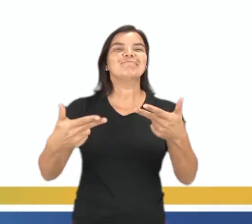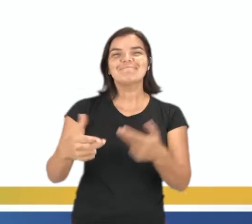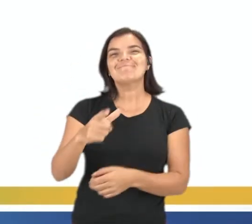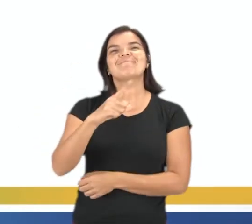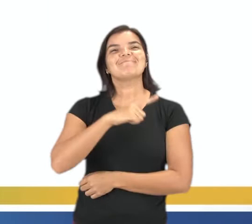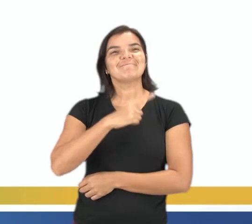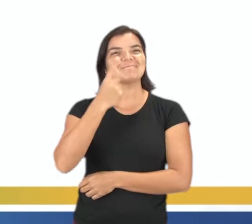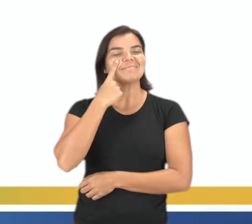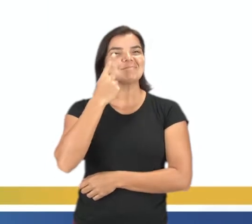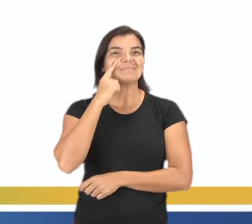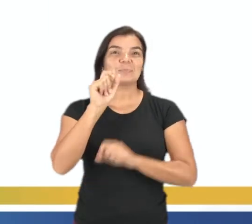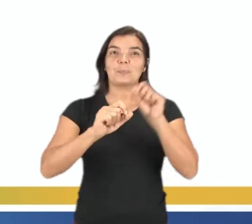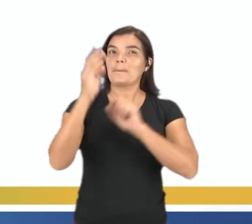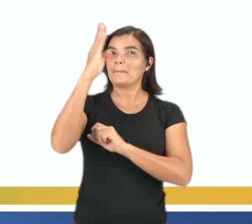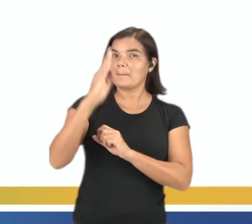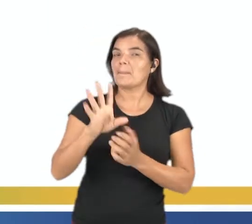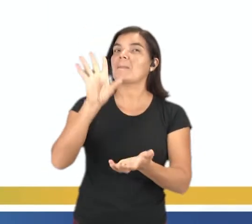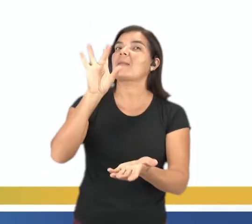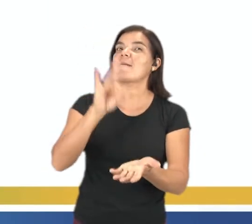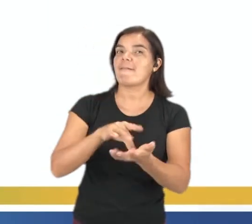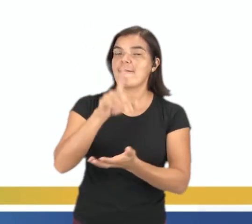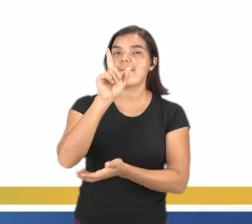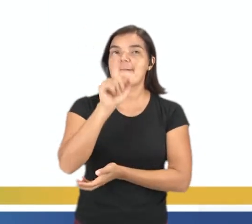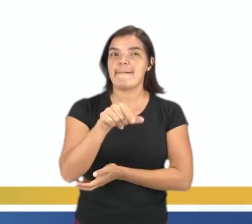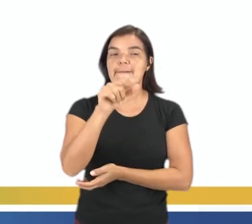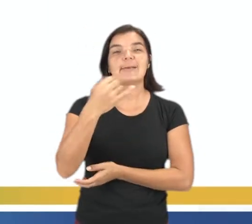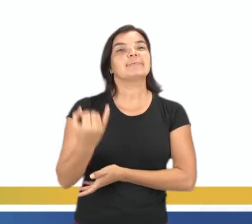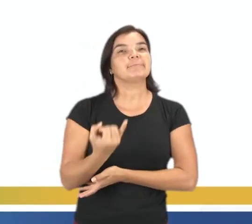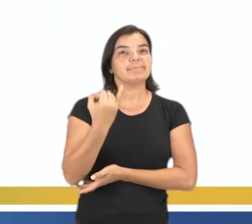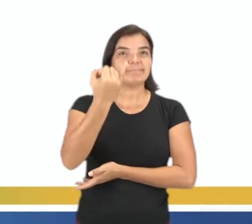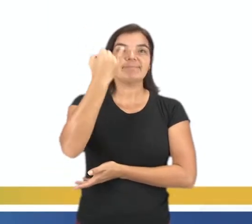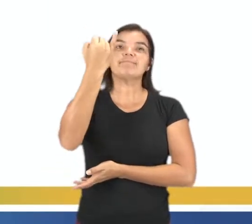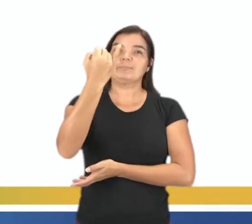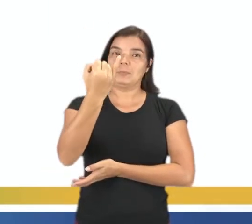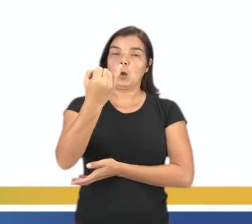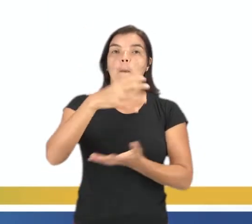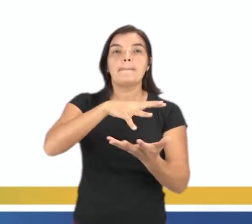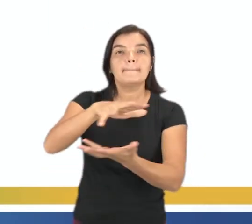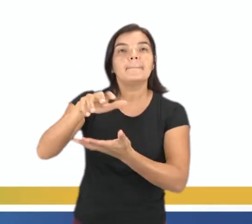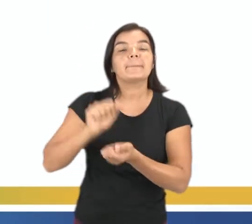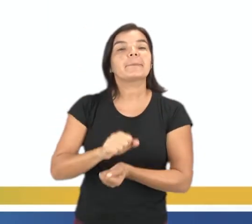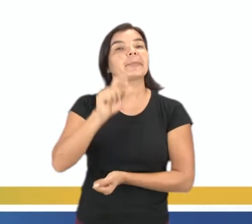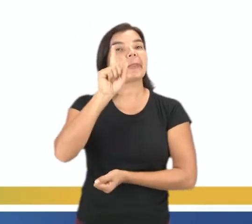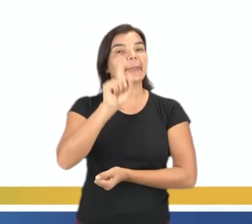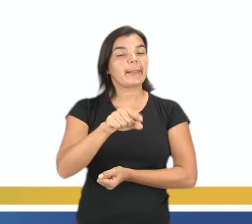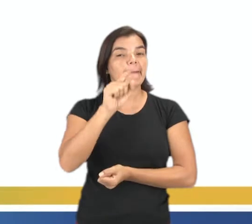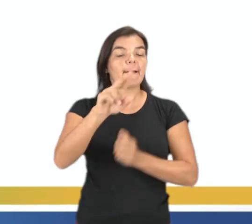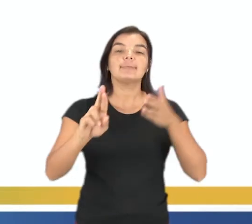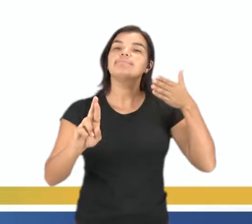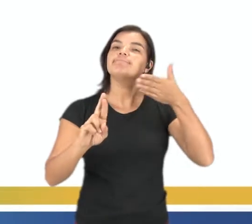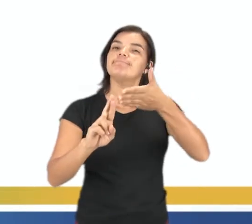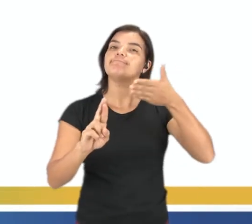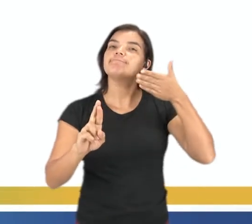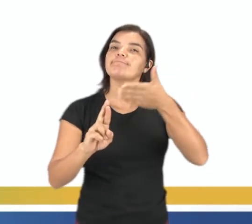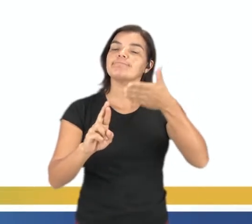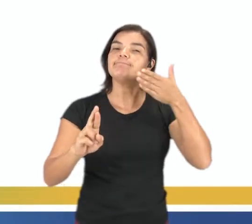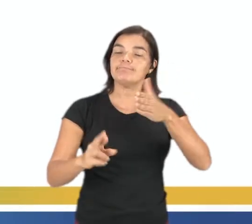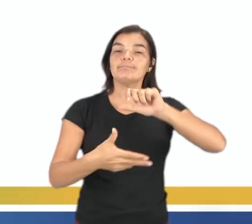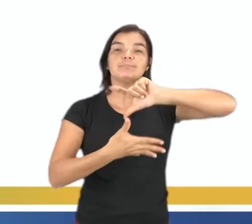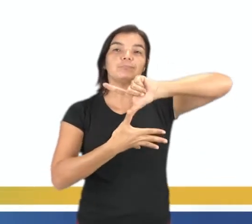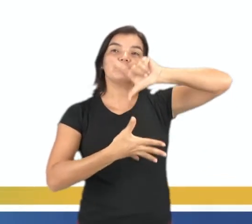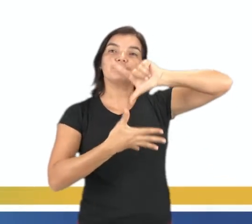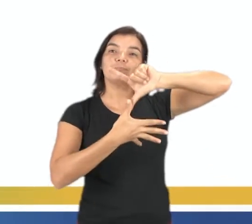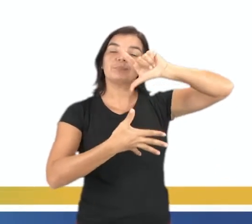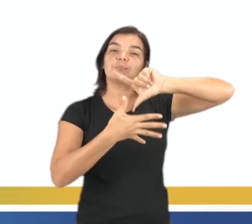gente tem visto que o Brasil de fato é importante no cenário mundial, é uma referência dentro da América